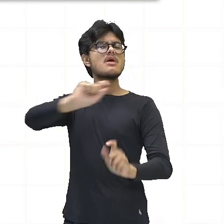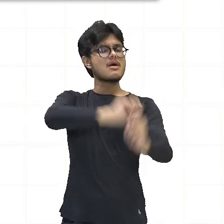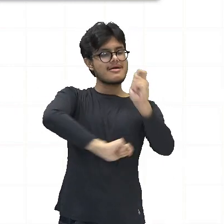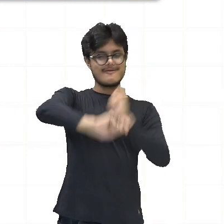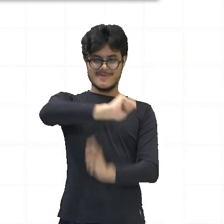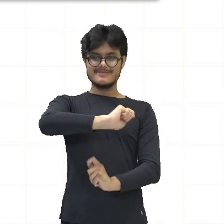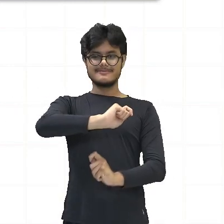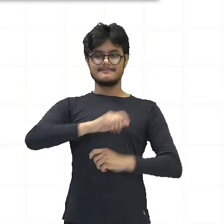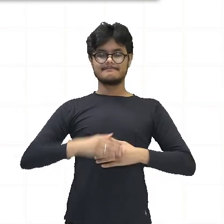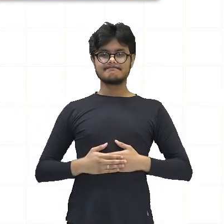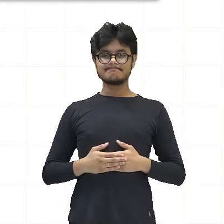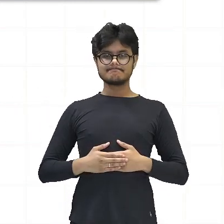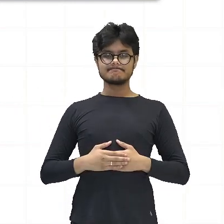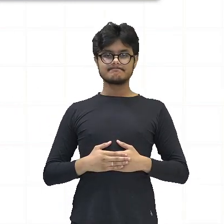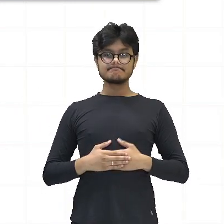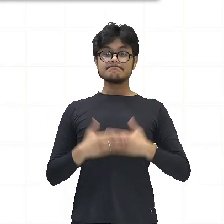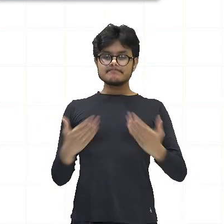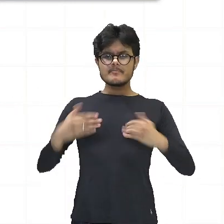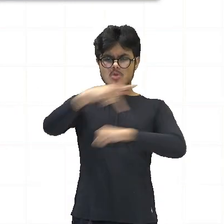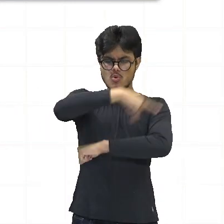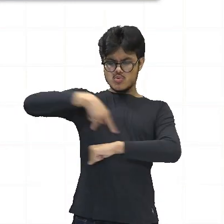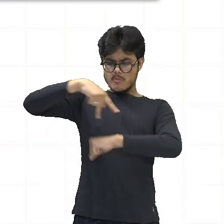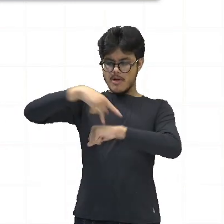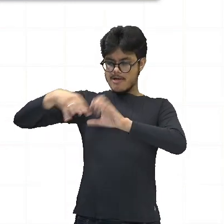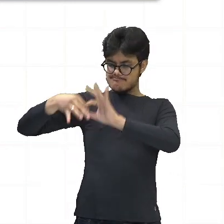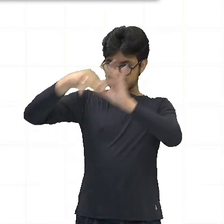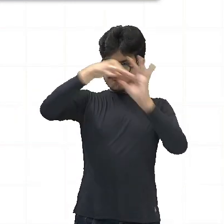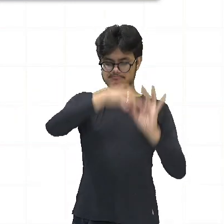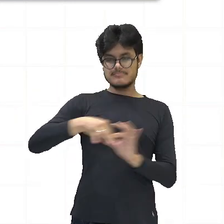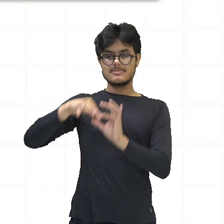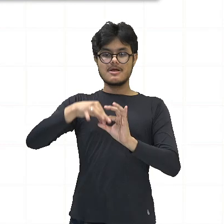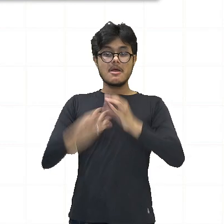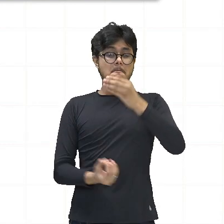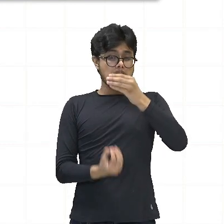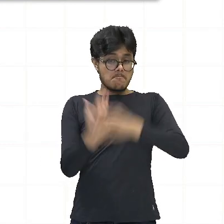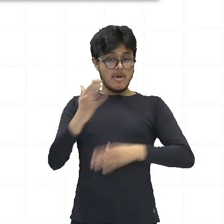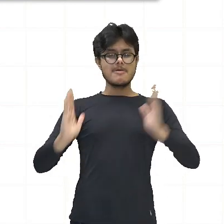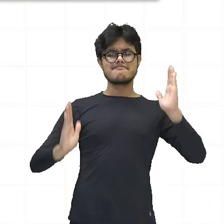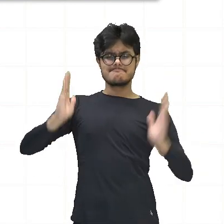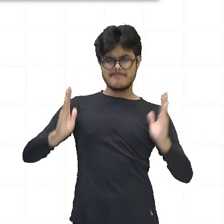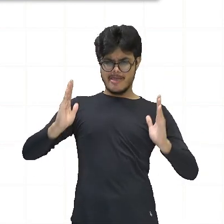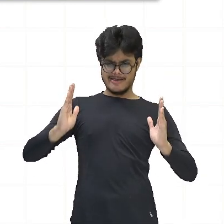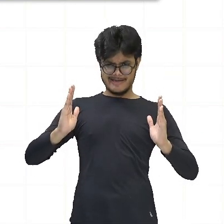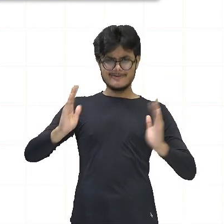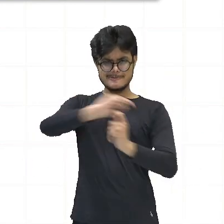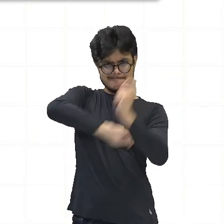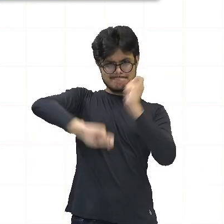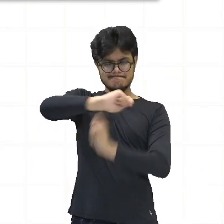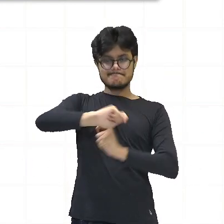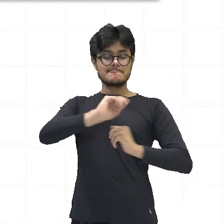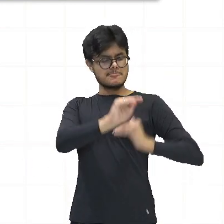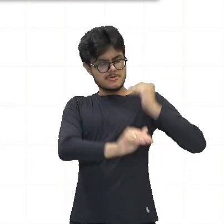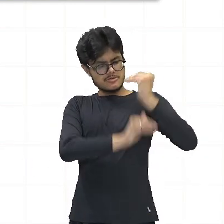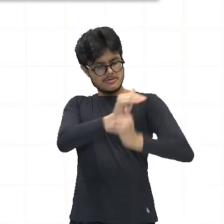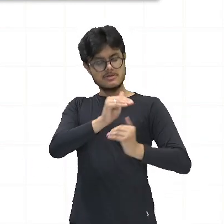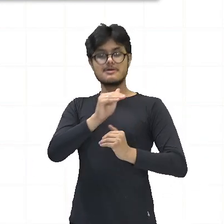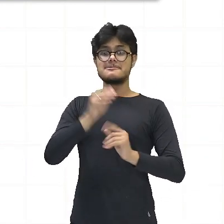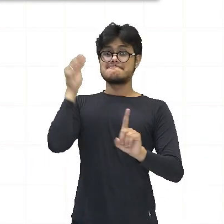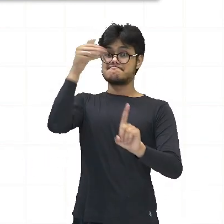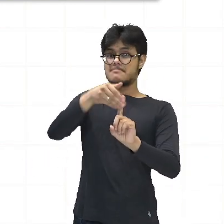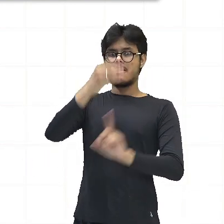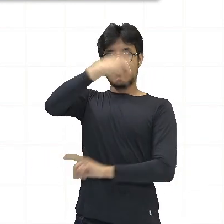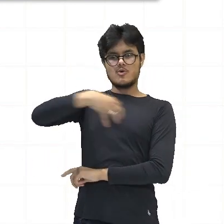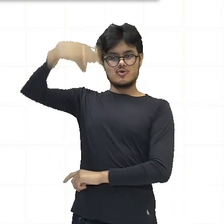Então, o conjunto de nações surgidas aí durante o processo de